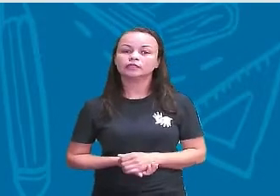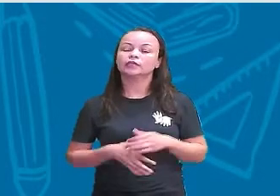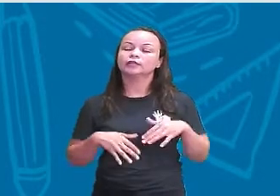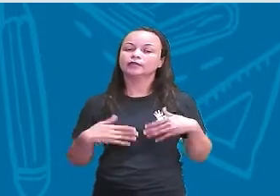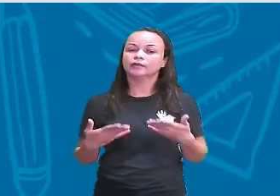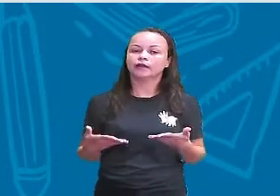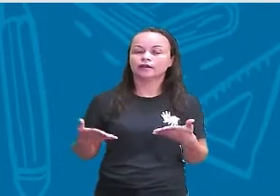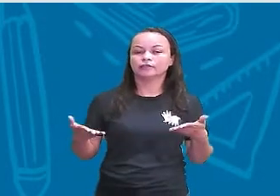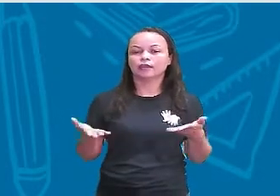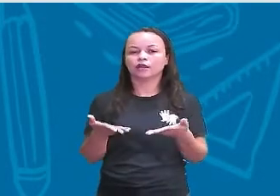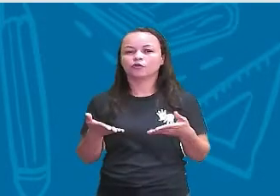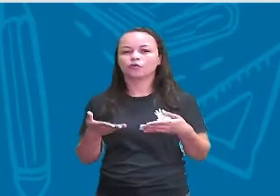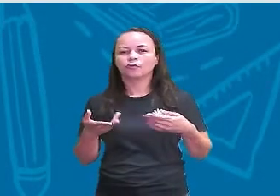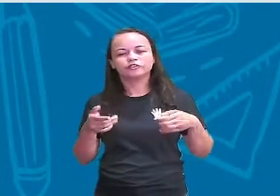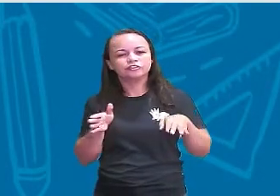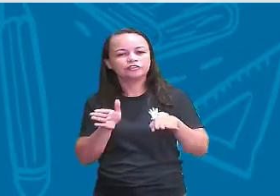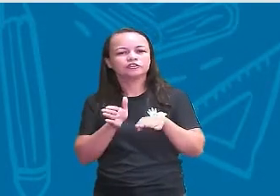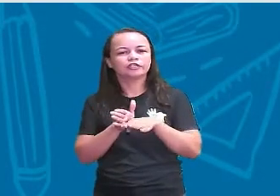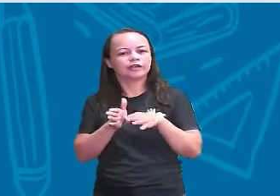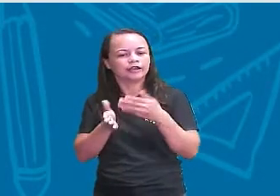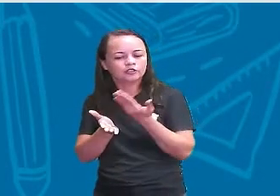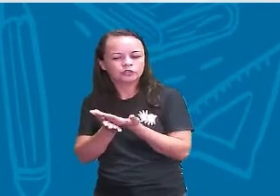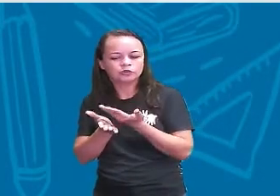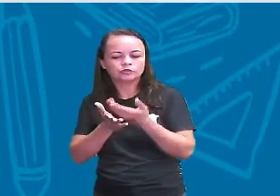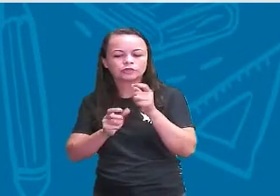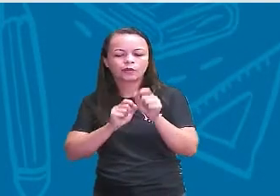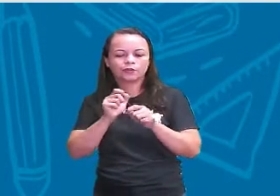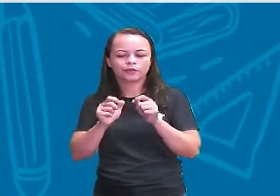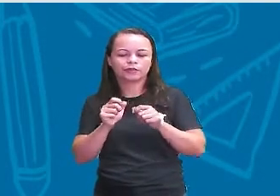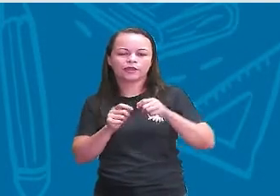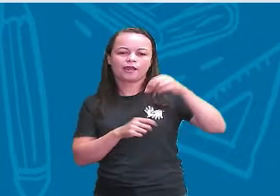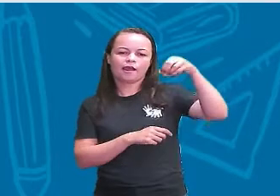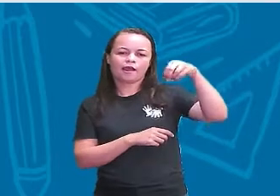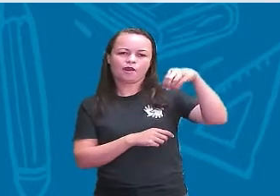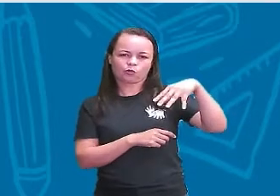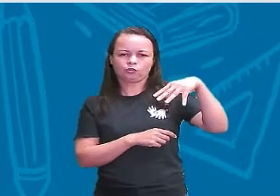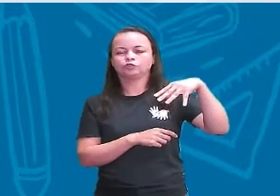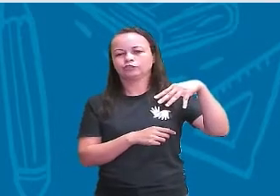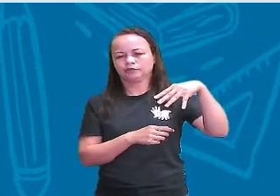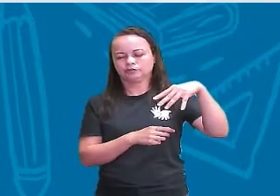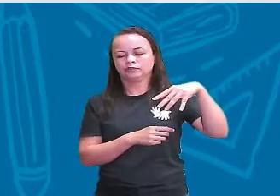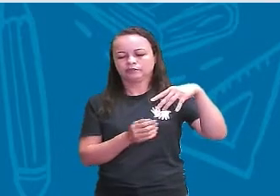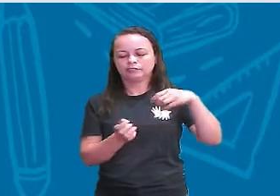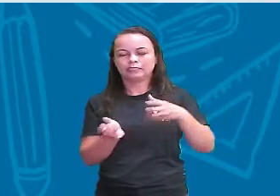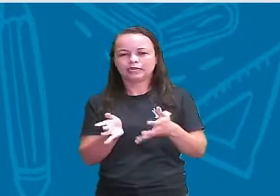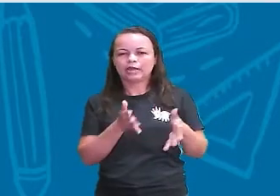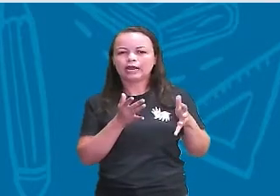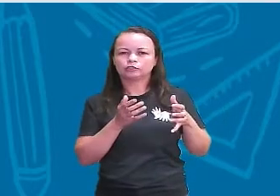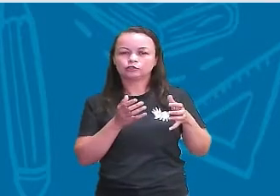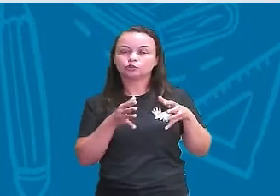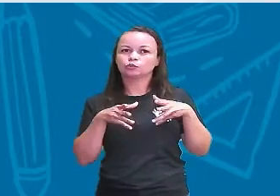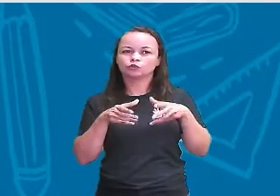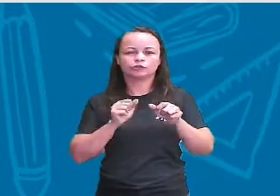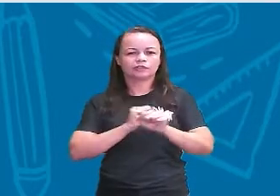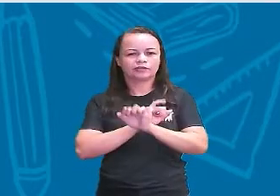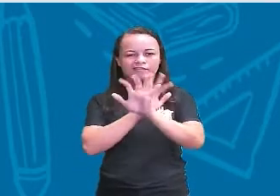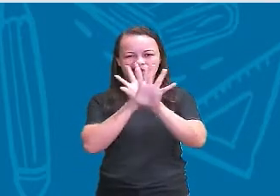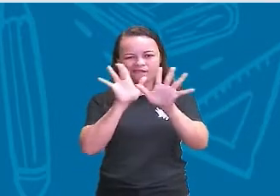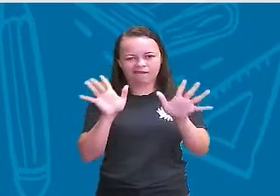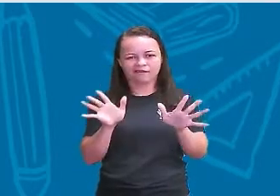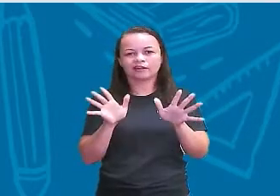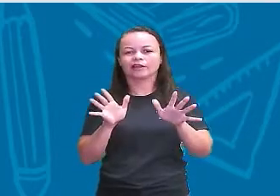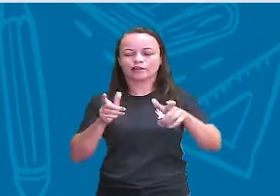aí, a gente chega na questão agora da luz, tá certo? Da luminosidade, aquilo que clareia, tá certo?